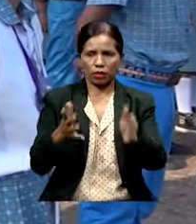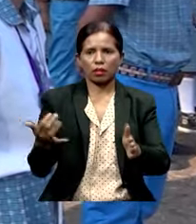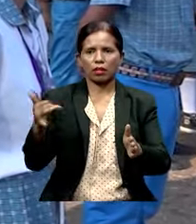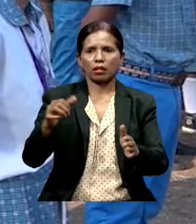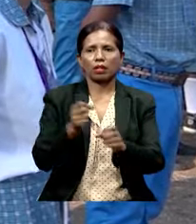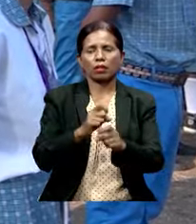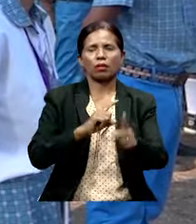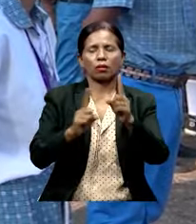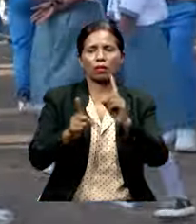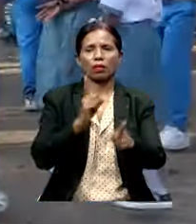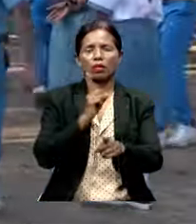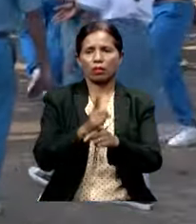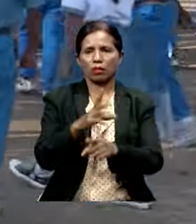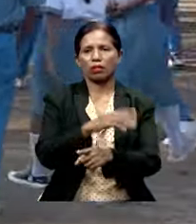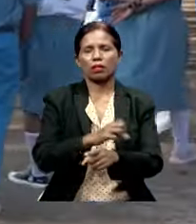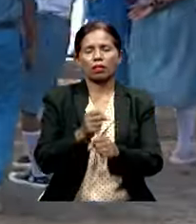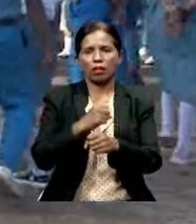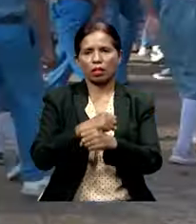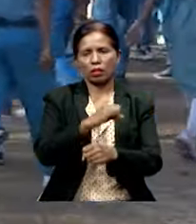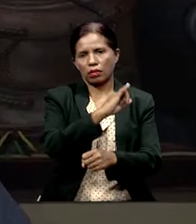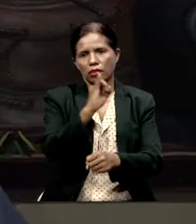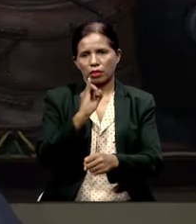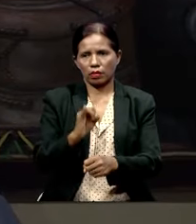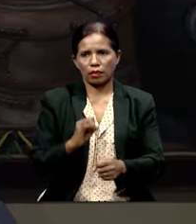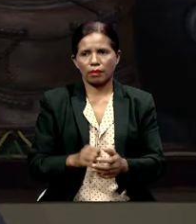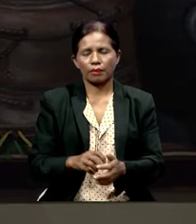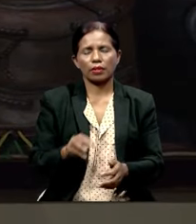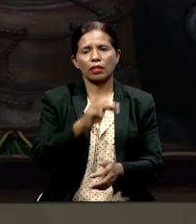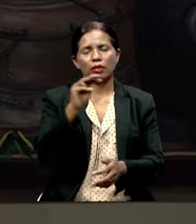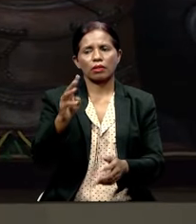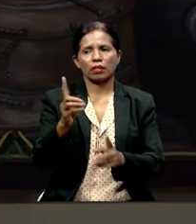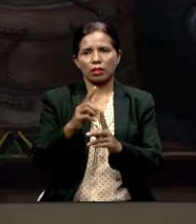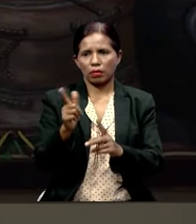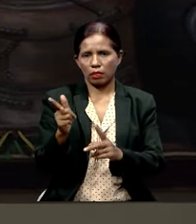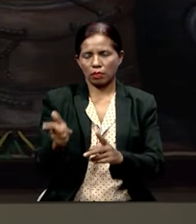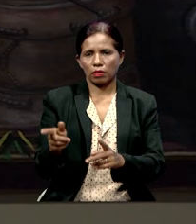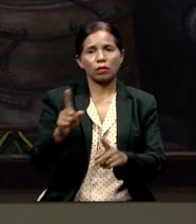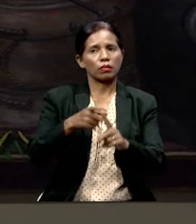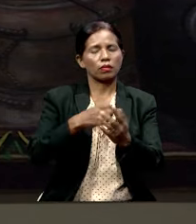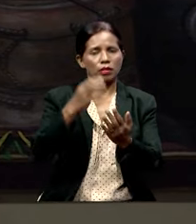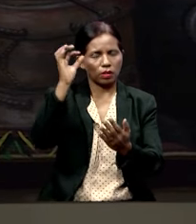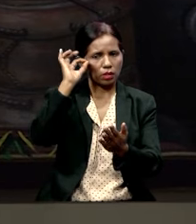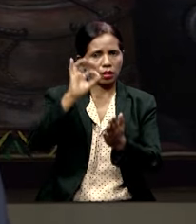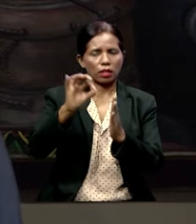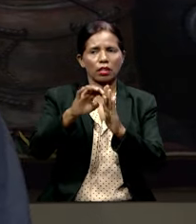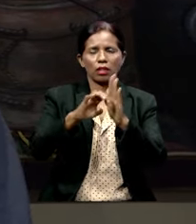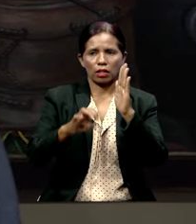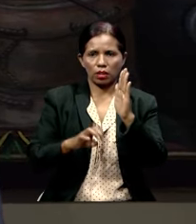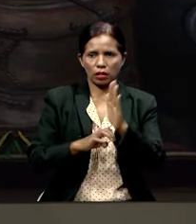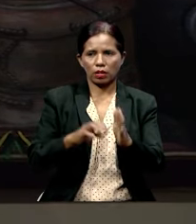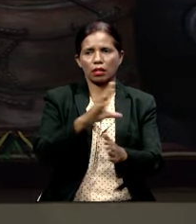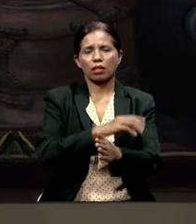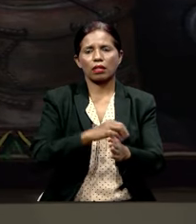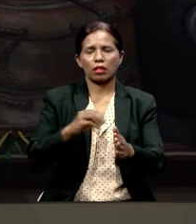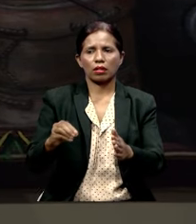halo explicação no se halo investigação. E a segunda Loron Ruanulo Fulané, secretário de Estado Ensino Secundário no Ensino